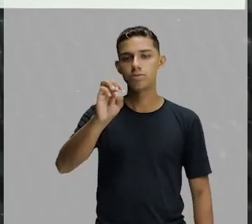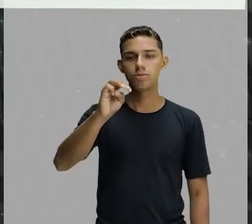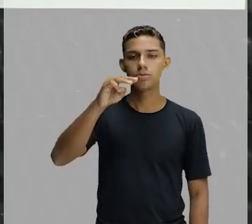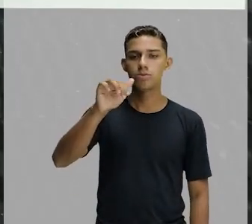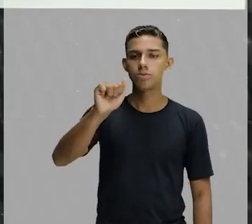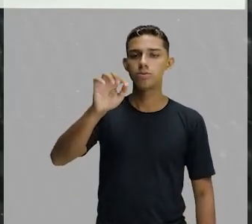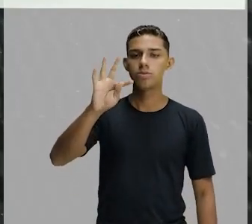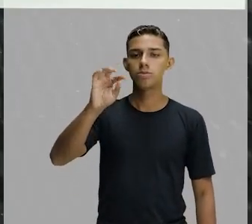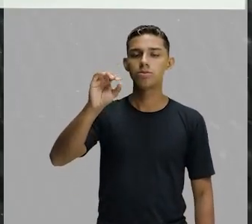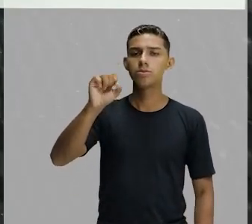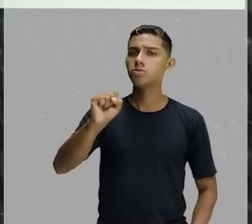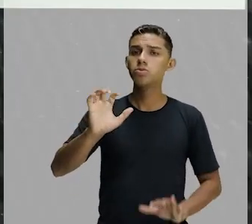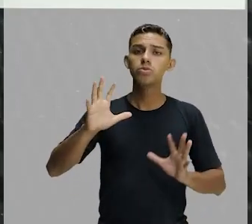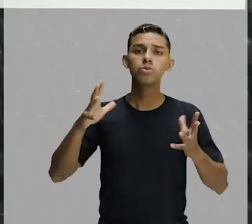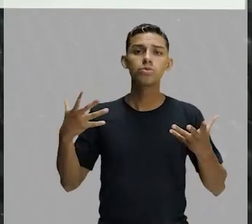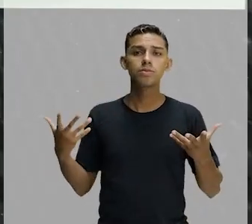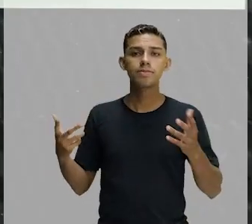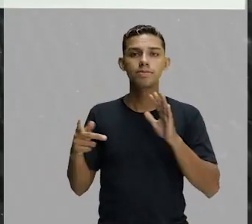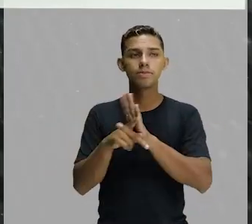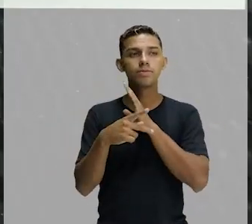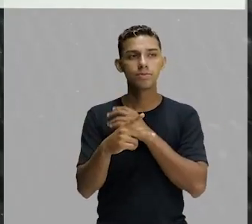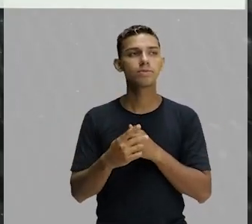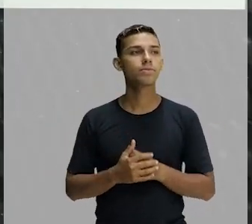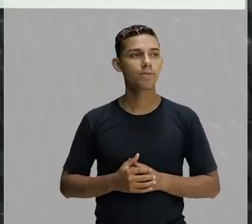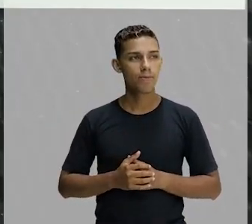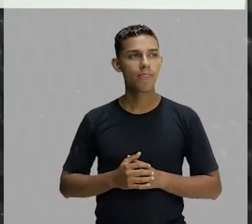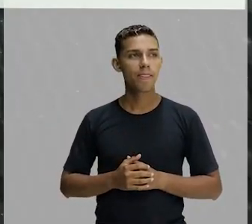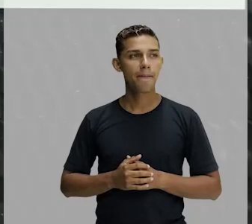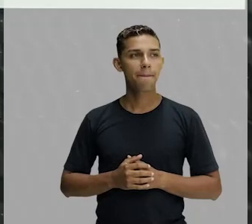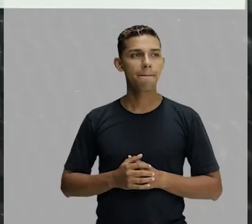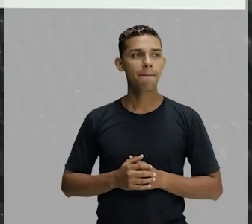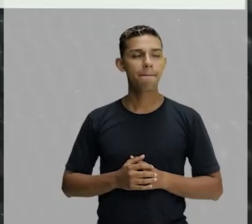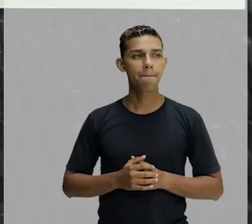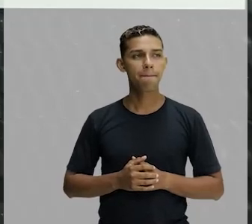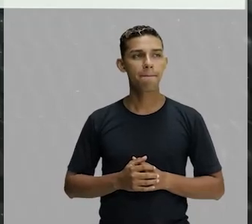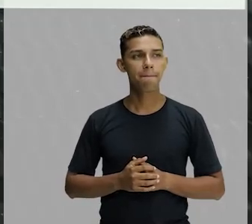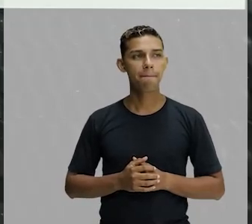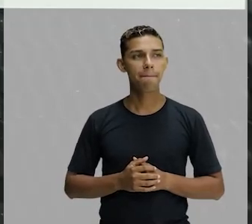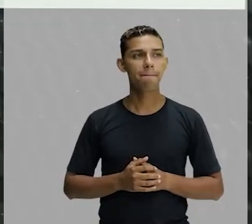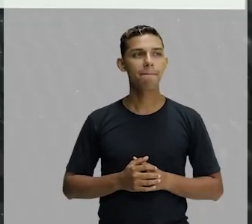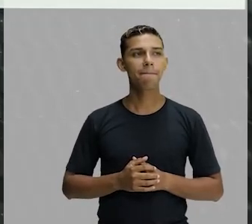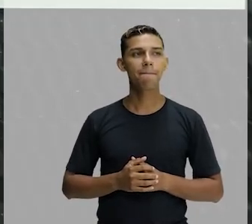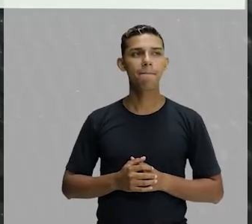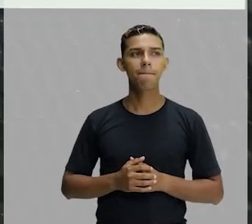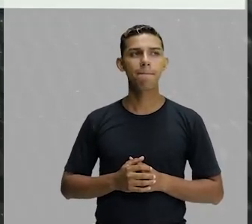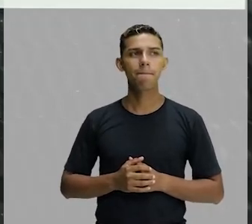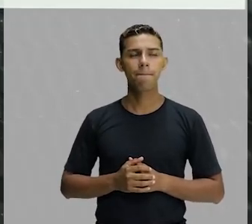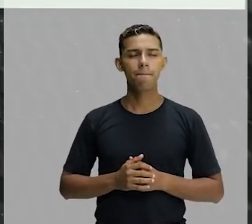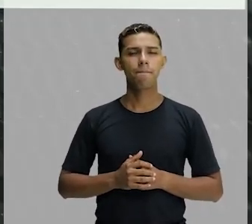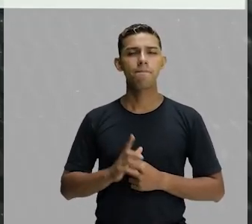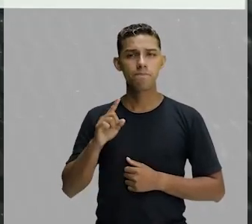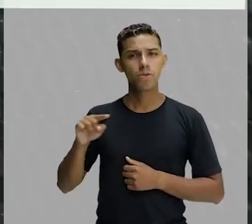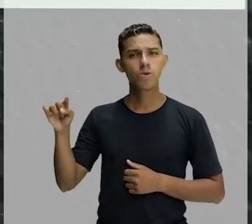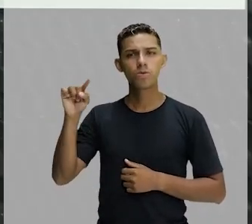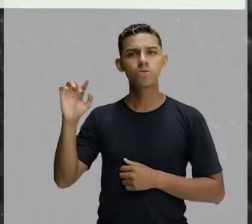Quais situações são essas? Vamos lá. Fatores que afetam a abertura dos